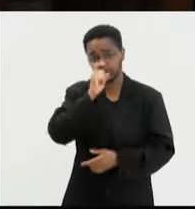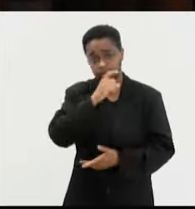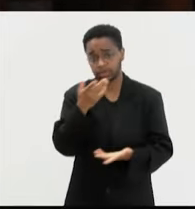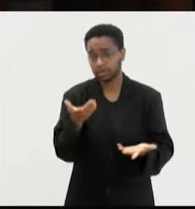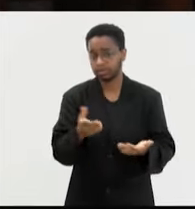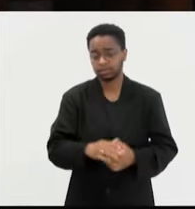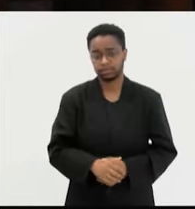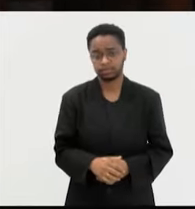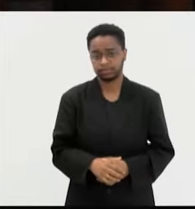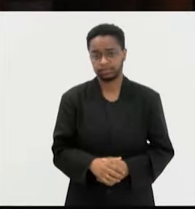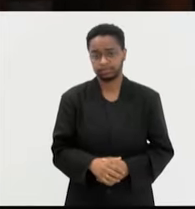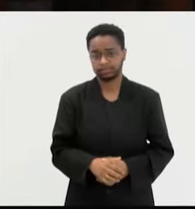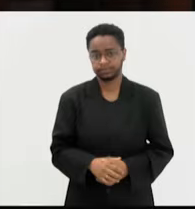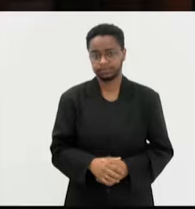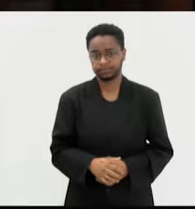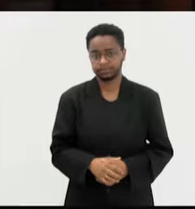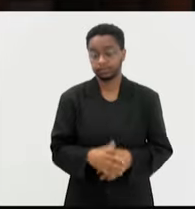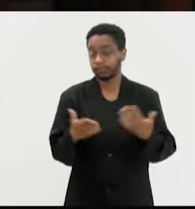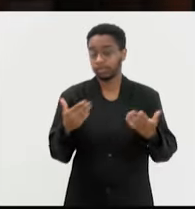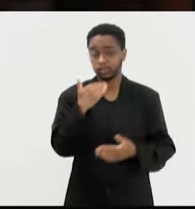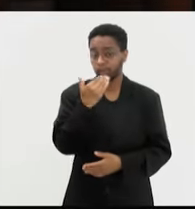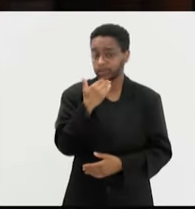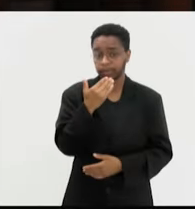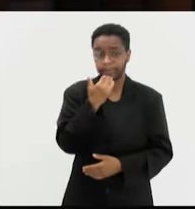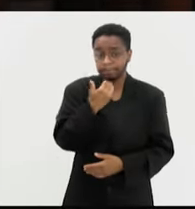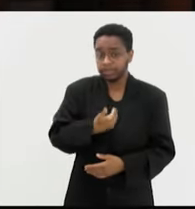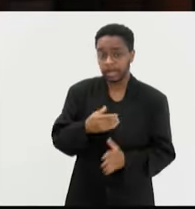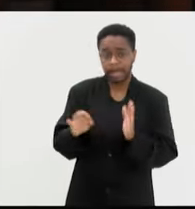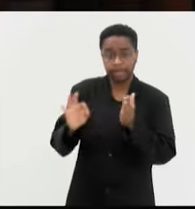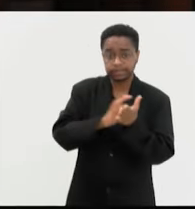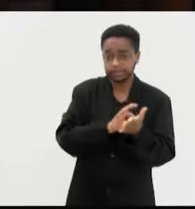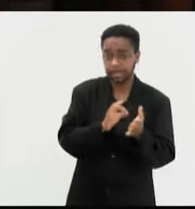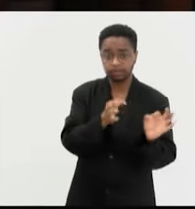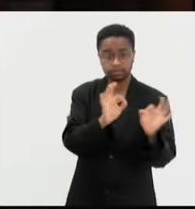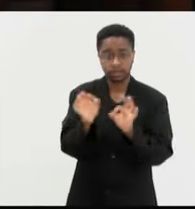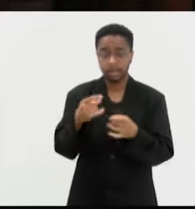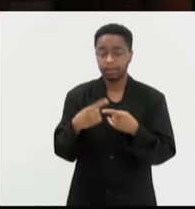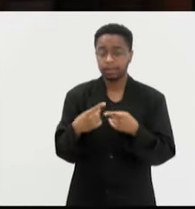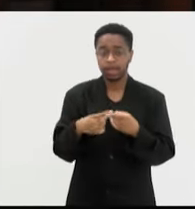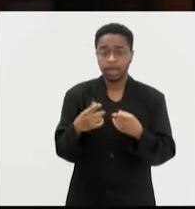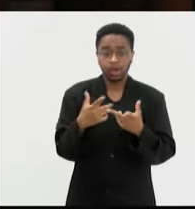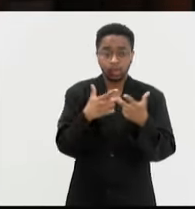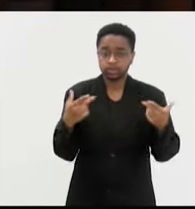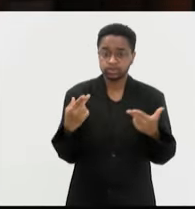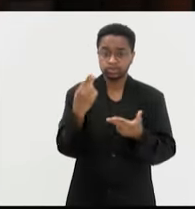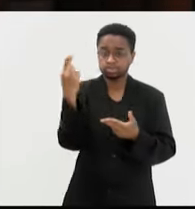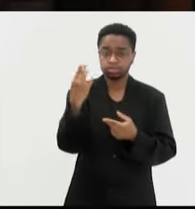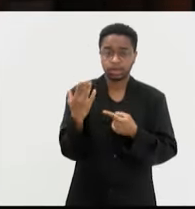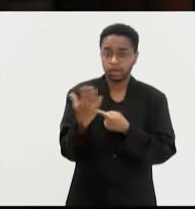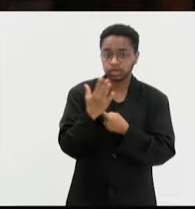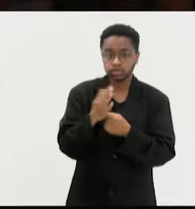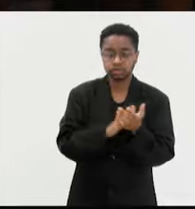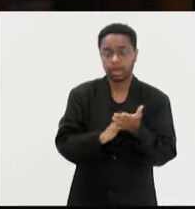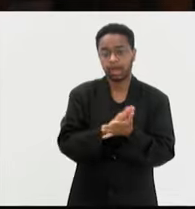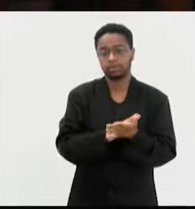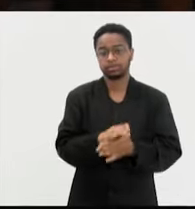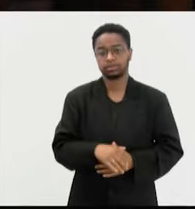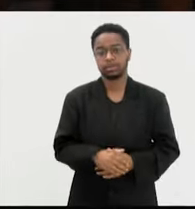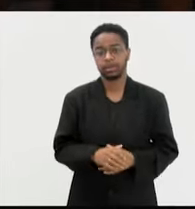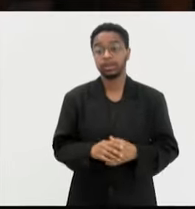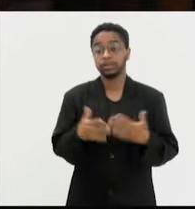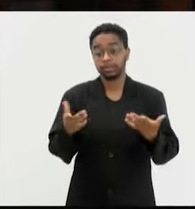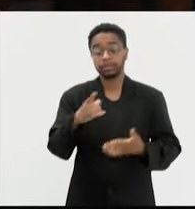É mentira então não adianta ficar me pedindo para assinar uma coisa que não vai beneficiar a gente que não vai sair do nada aí tem